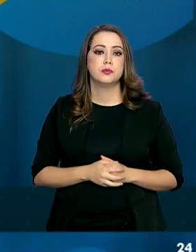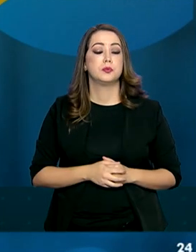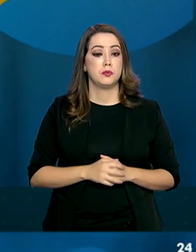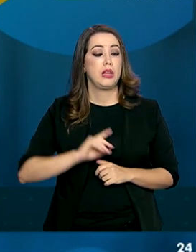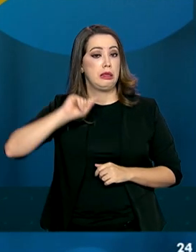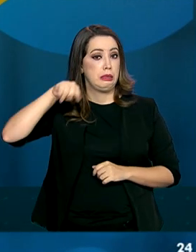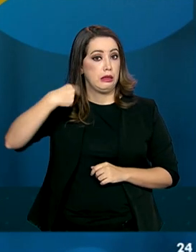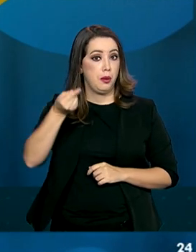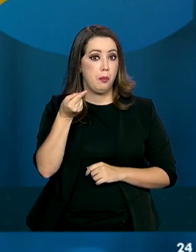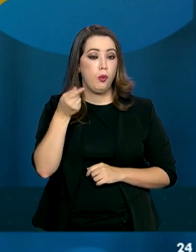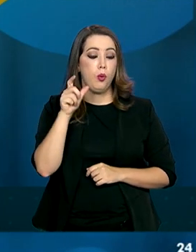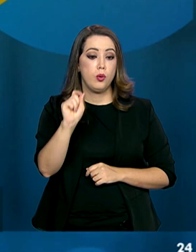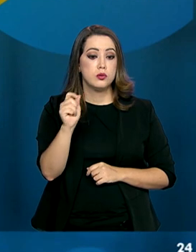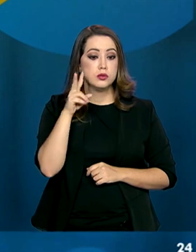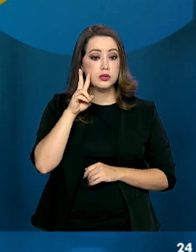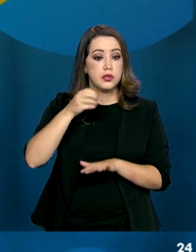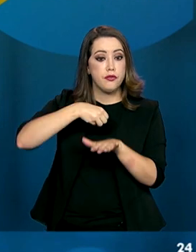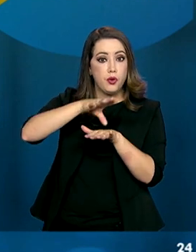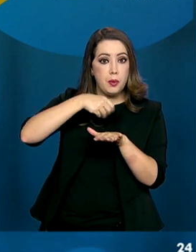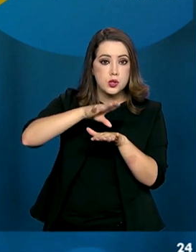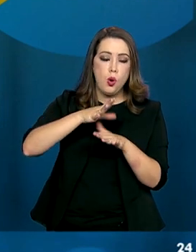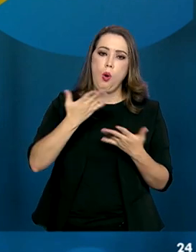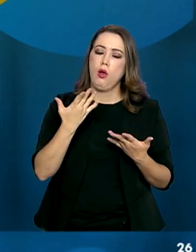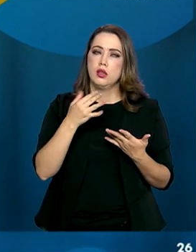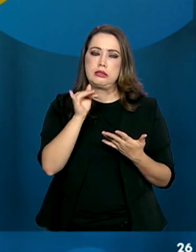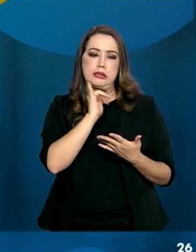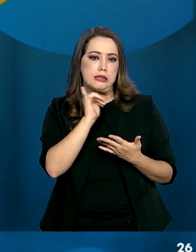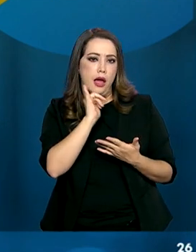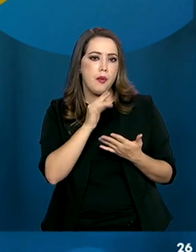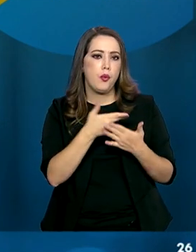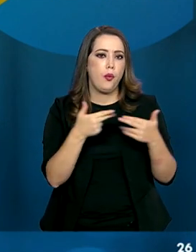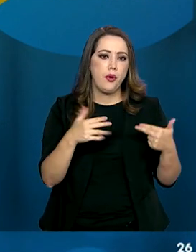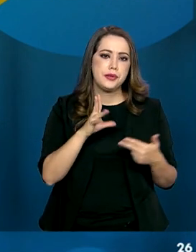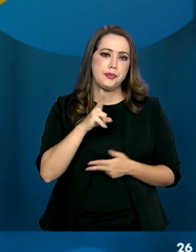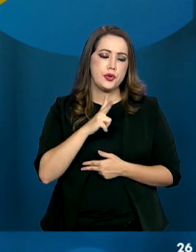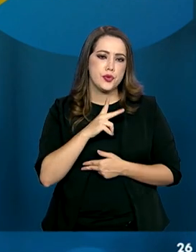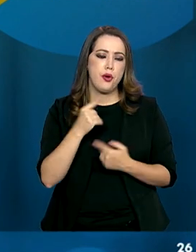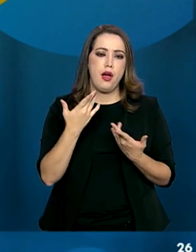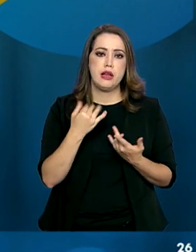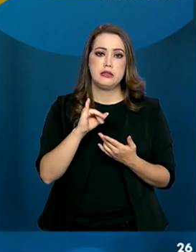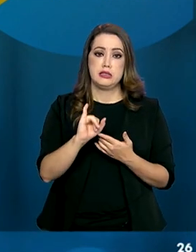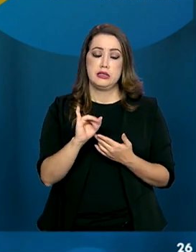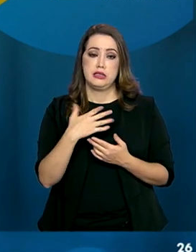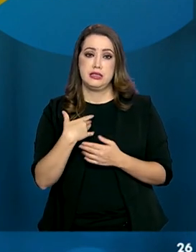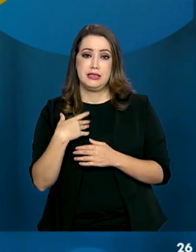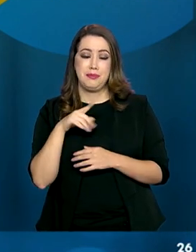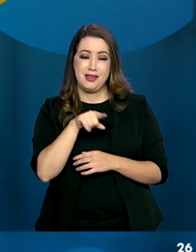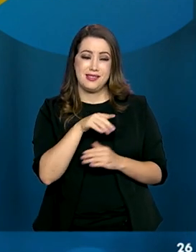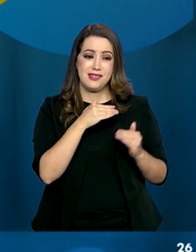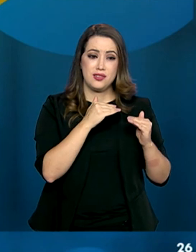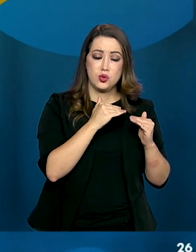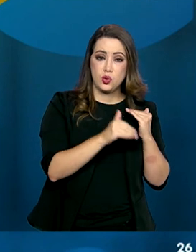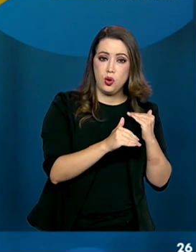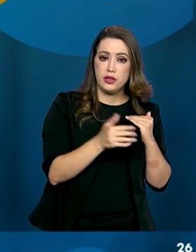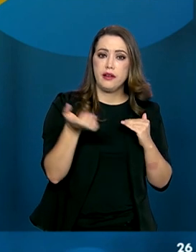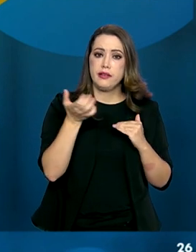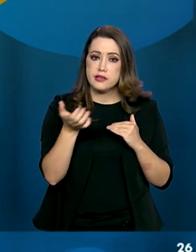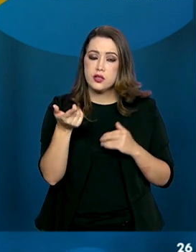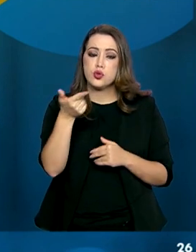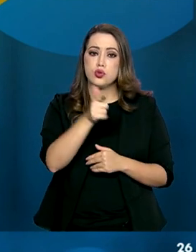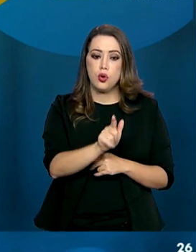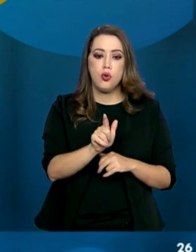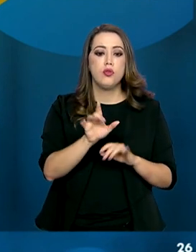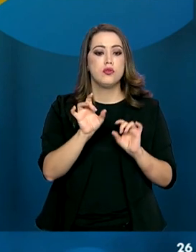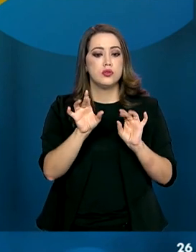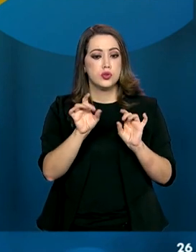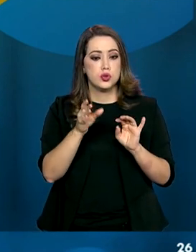Em seguida, devem ser informados dados pessoais. Se ao tiver o cadastro contestado, você quiser tentar de novo, é